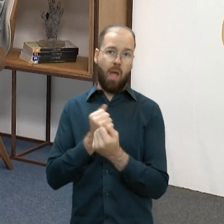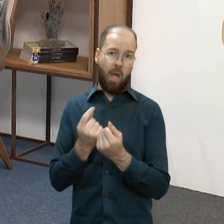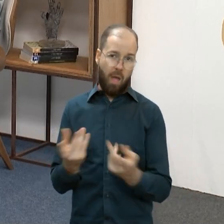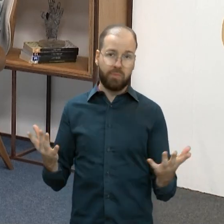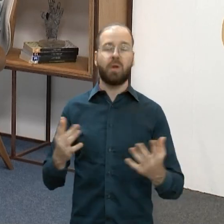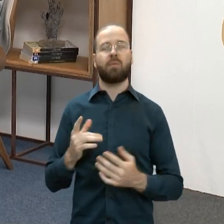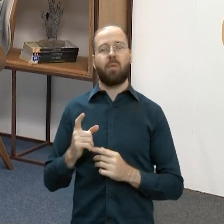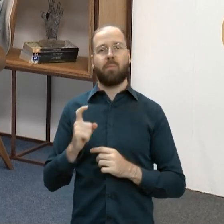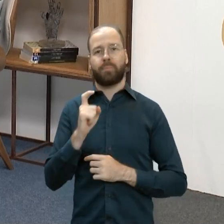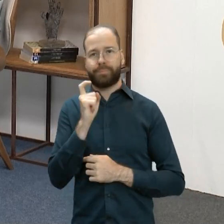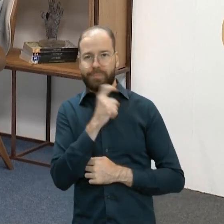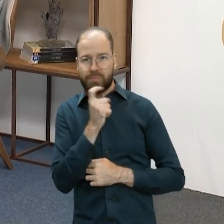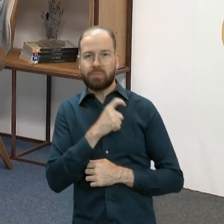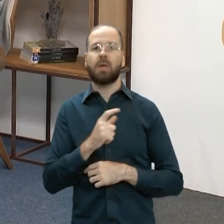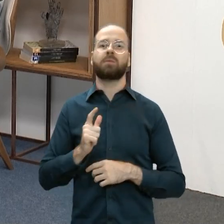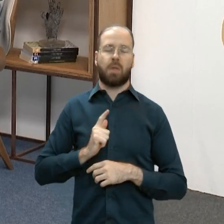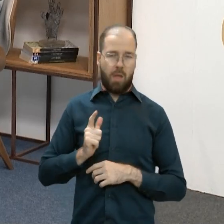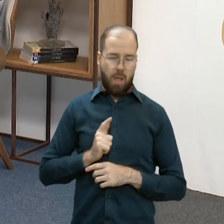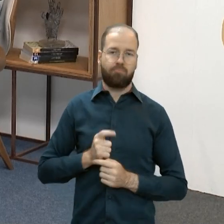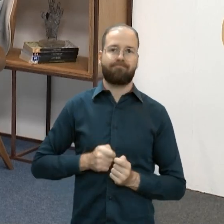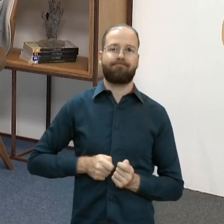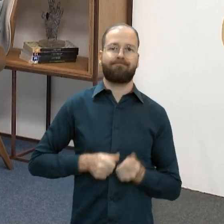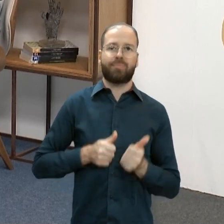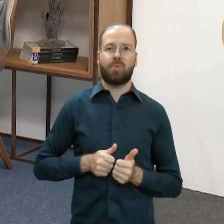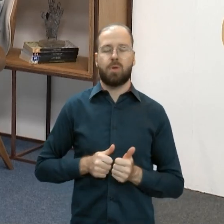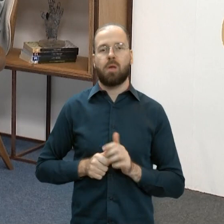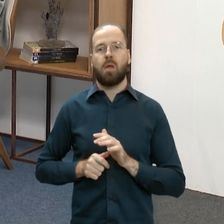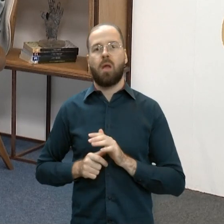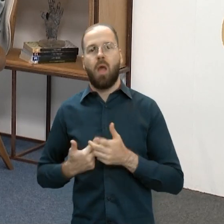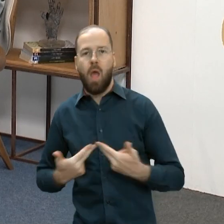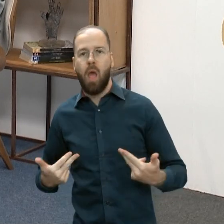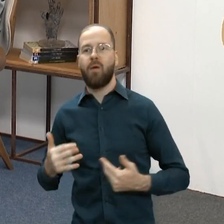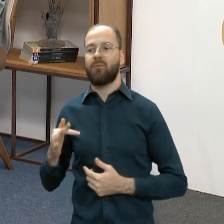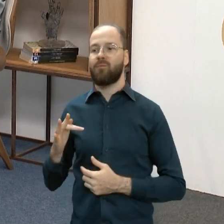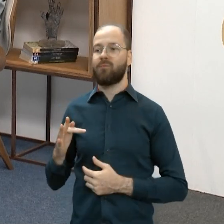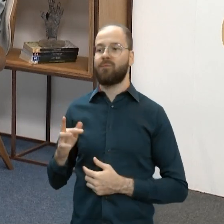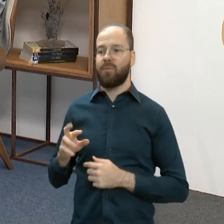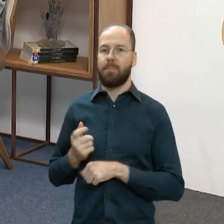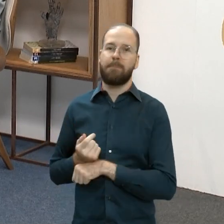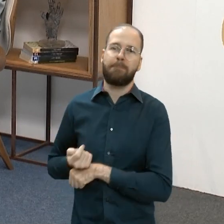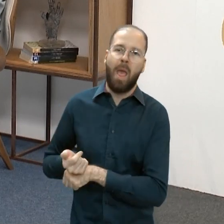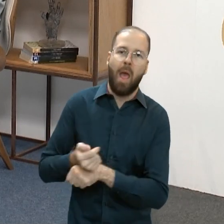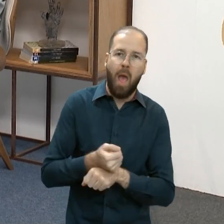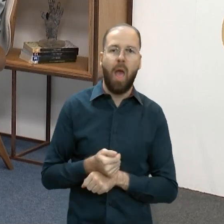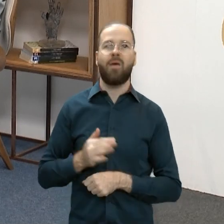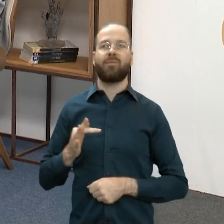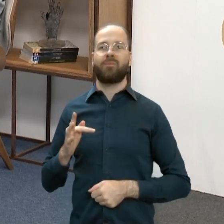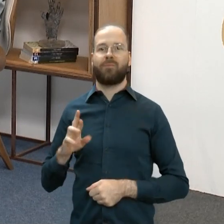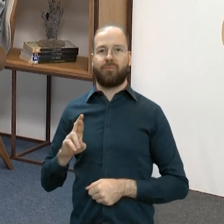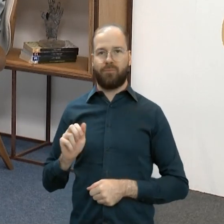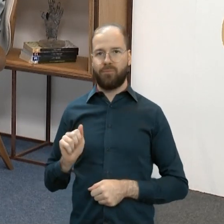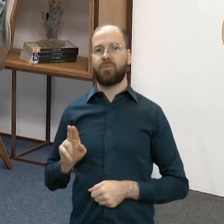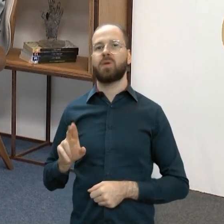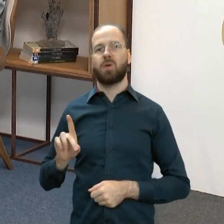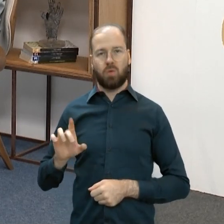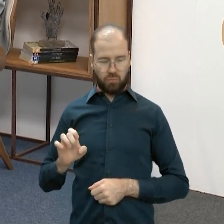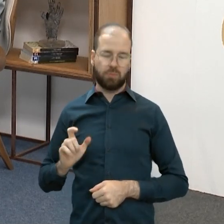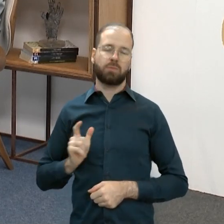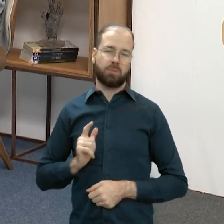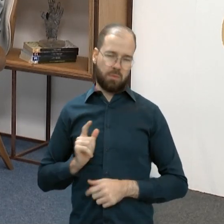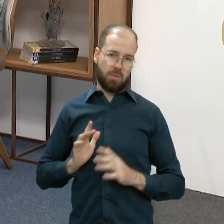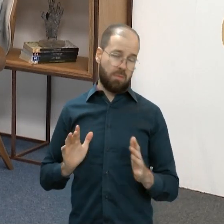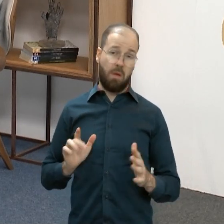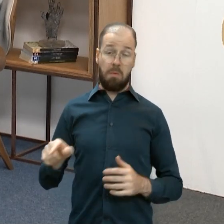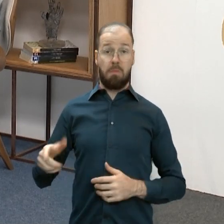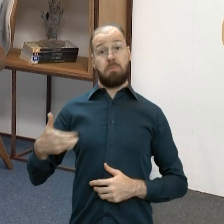de deficiências, se colocando como deficiente para poder burlar o sistema, para poder se apropriar de determinados direitos que não são